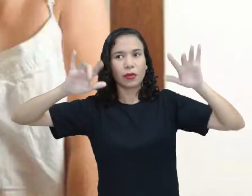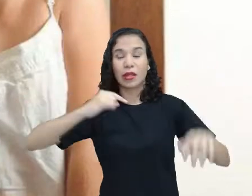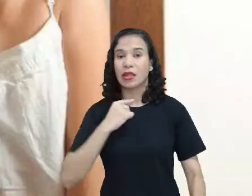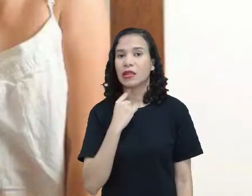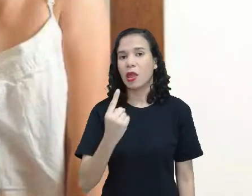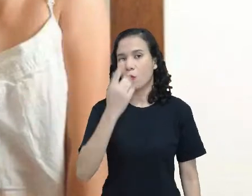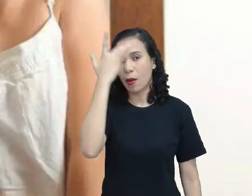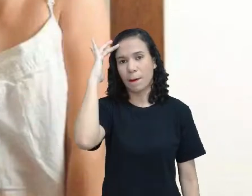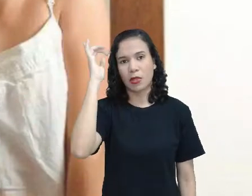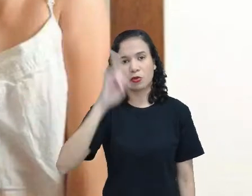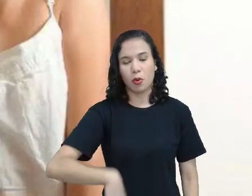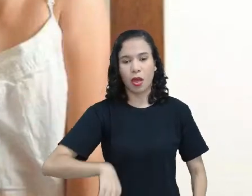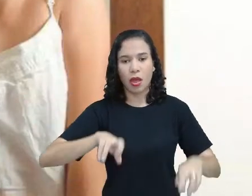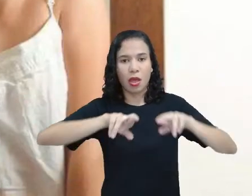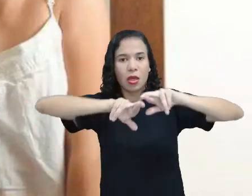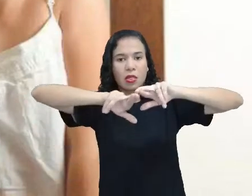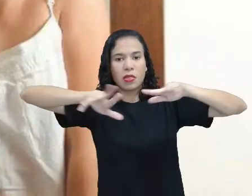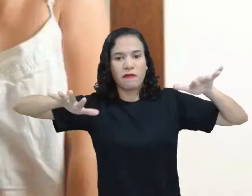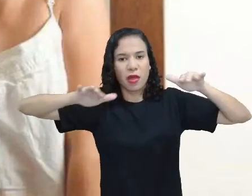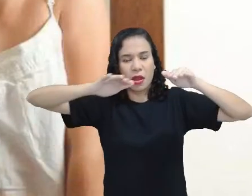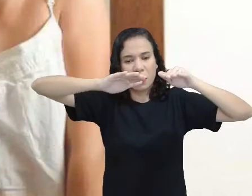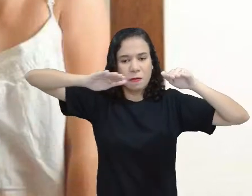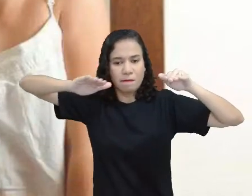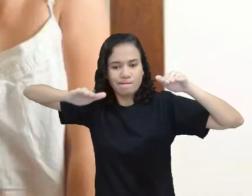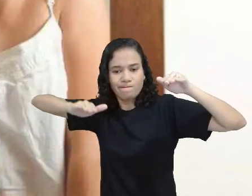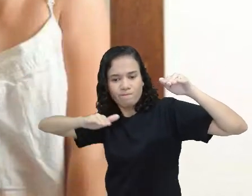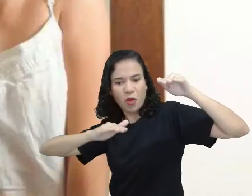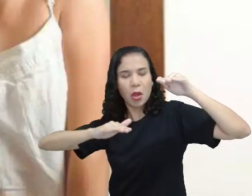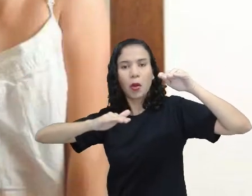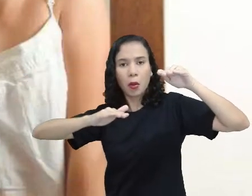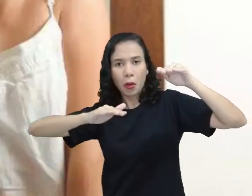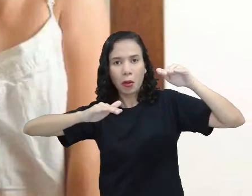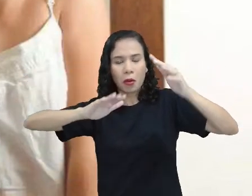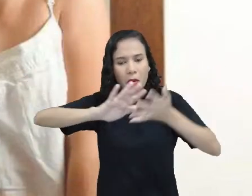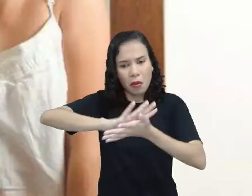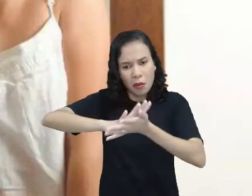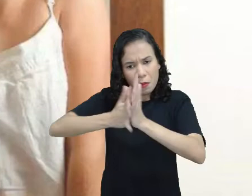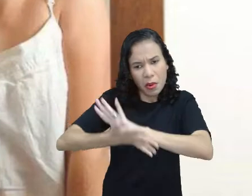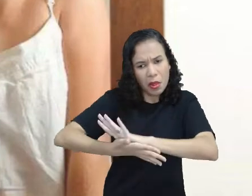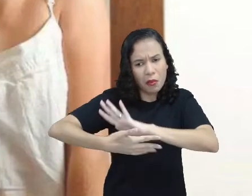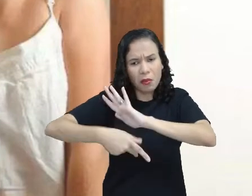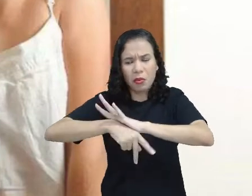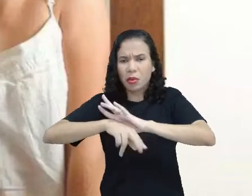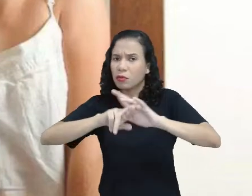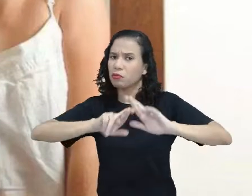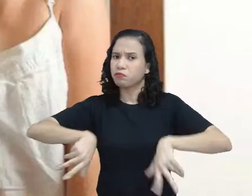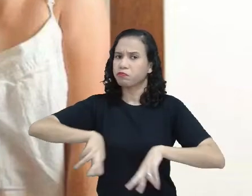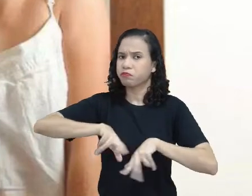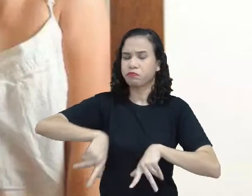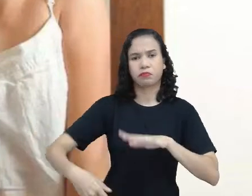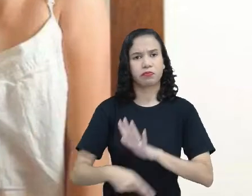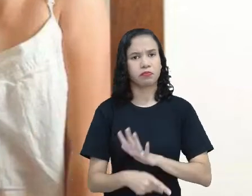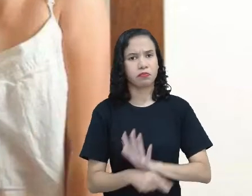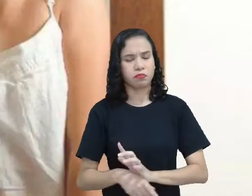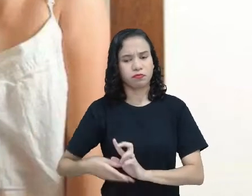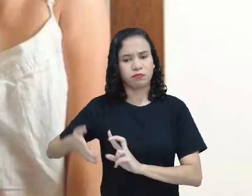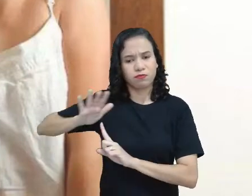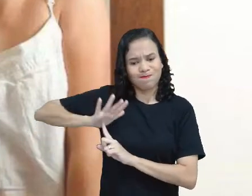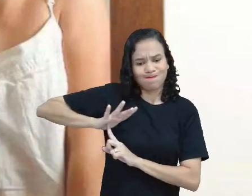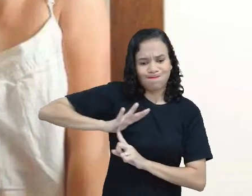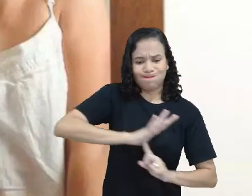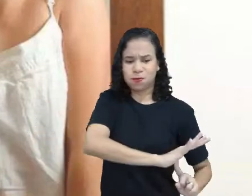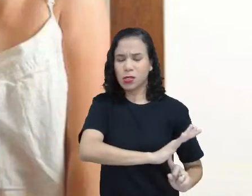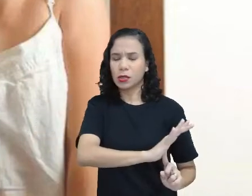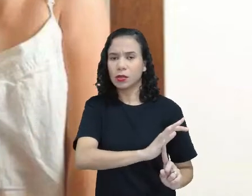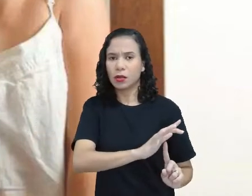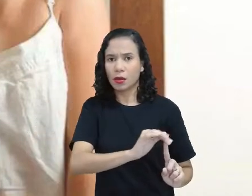ser distinta, né, distinguida, né, sofrer com qualquer tipo de opressão, né, de